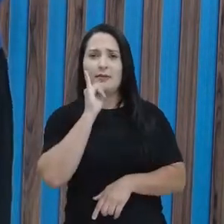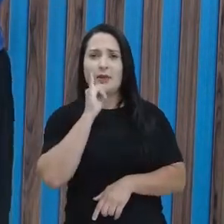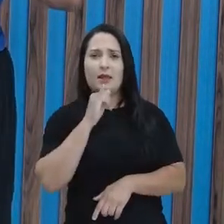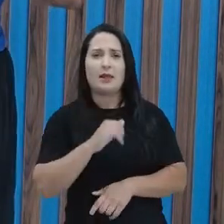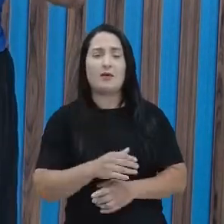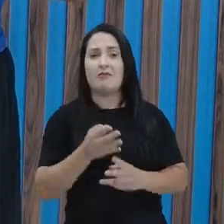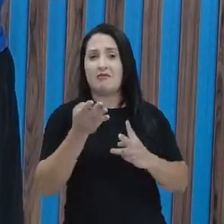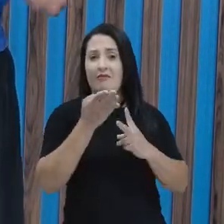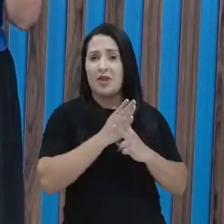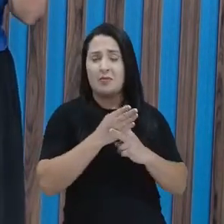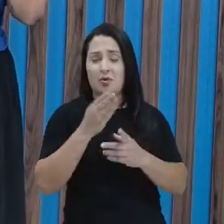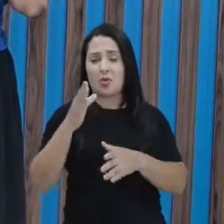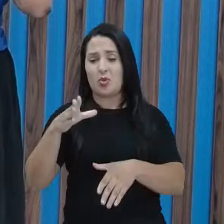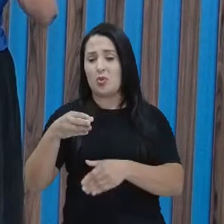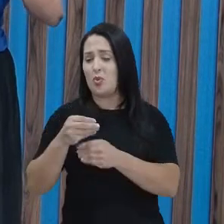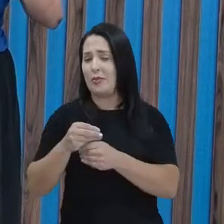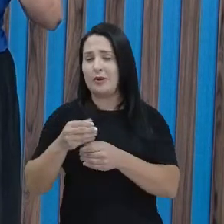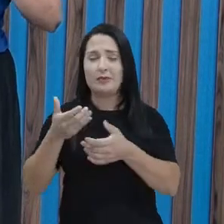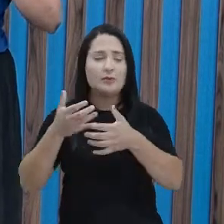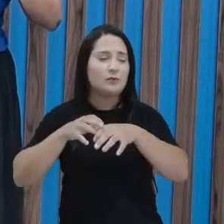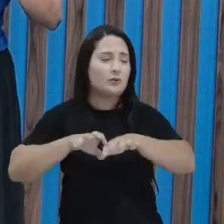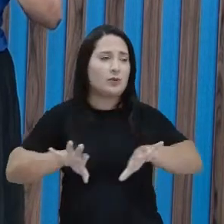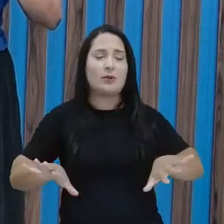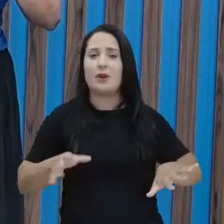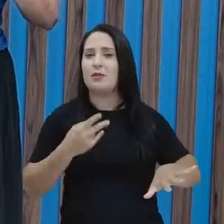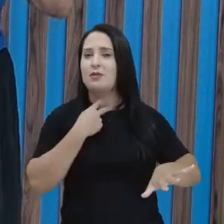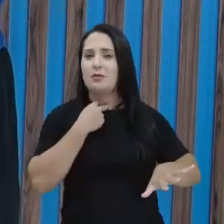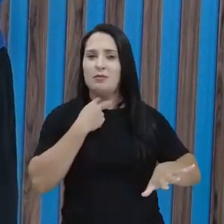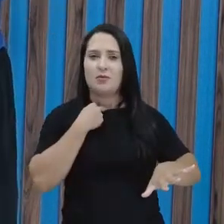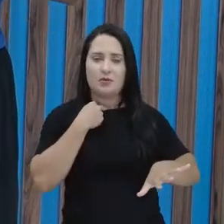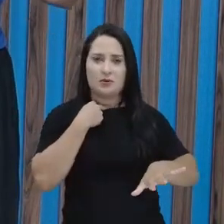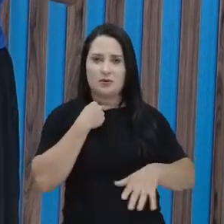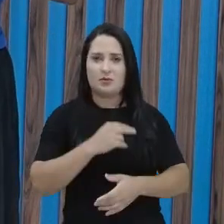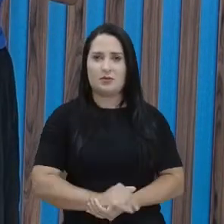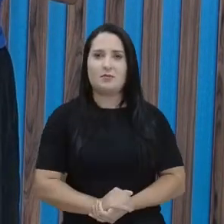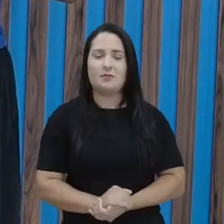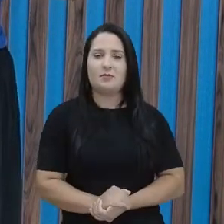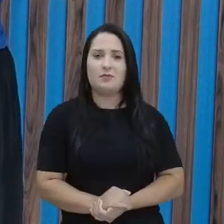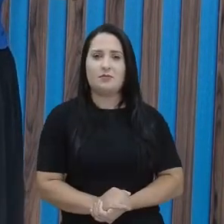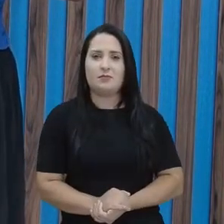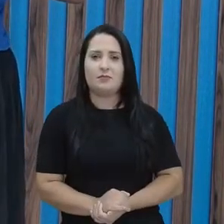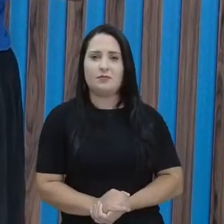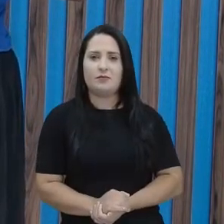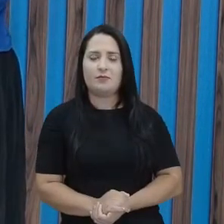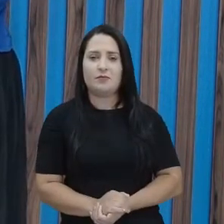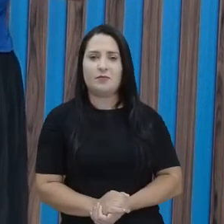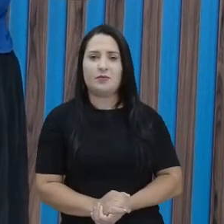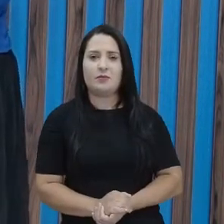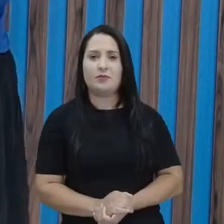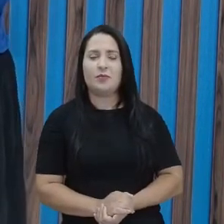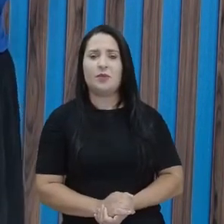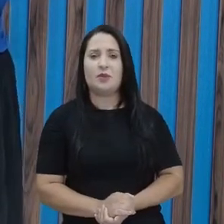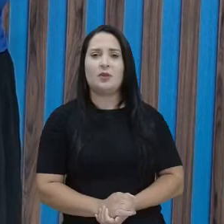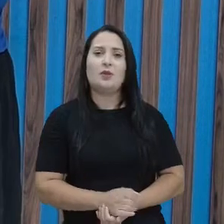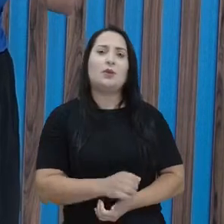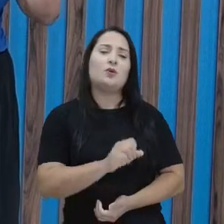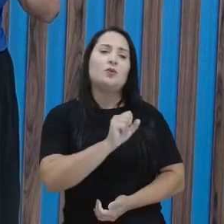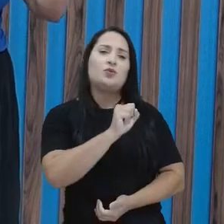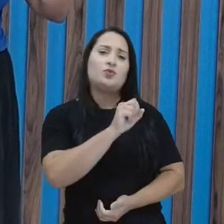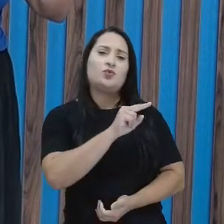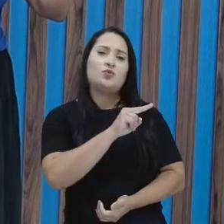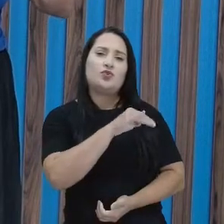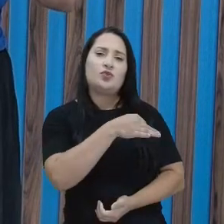do complemento, que na verdade é a mesma lógica. Você não separa o sujeito, que é a pessoa de quem se fala,